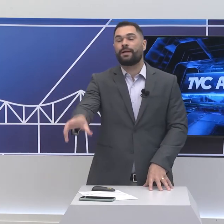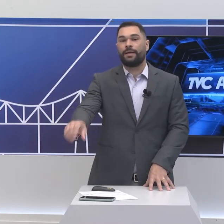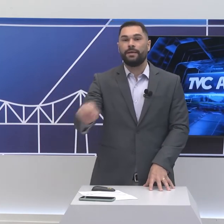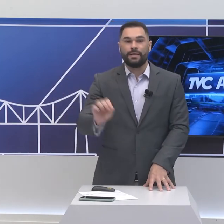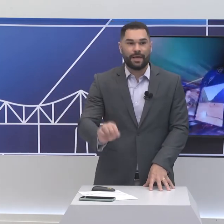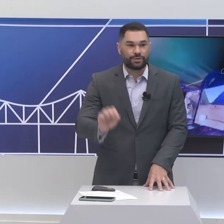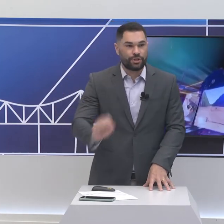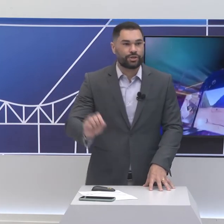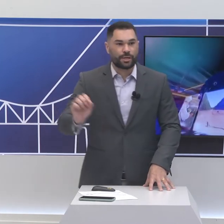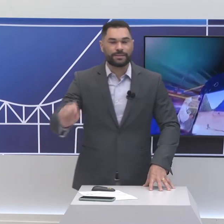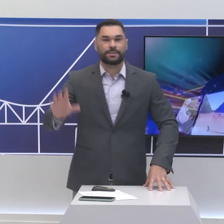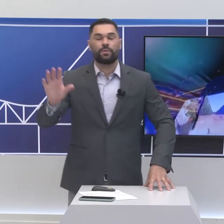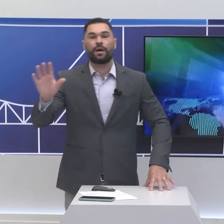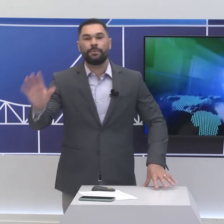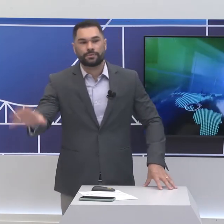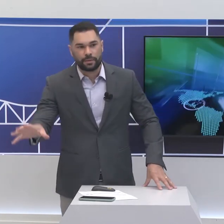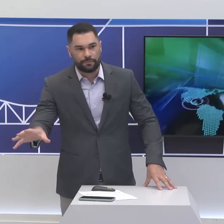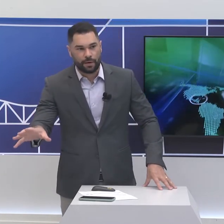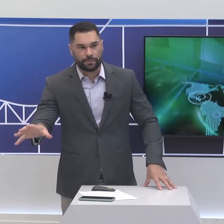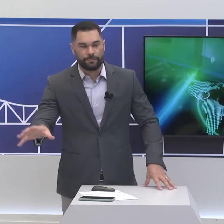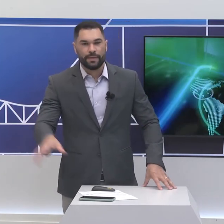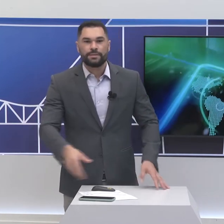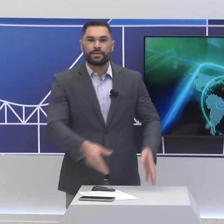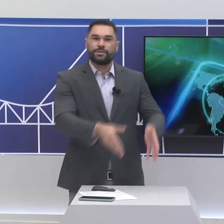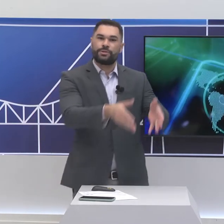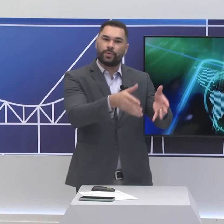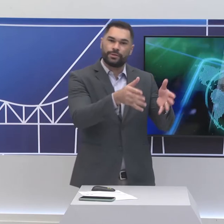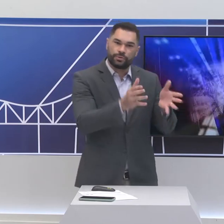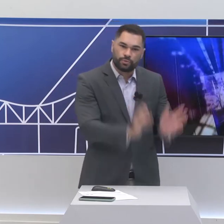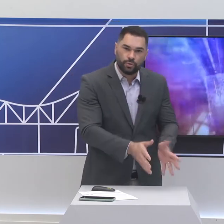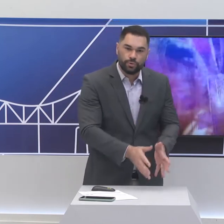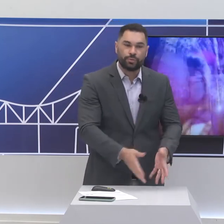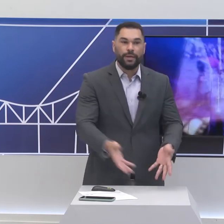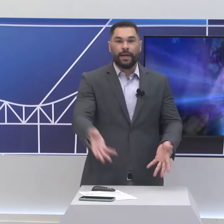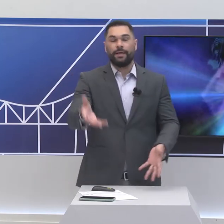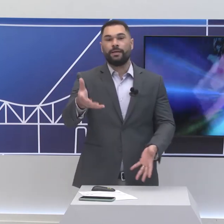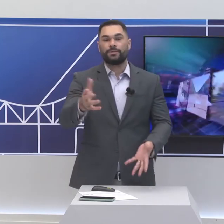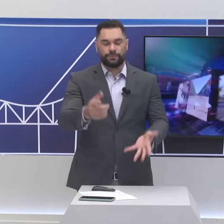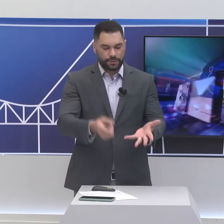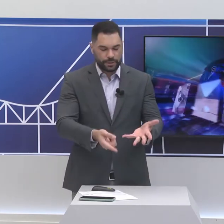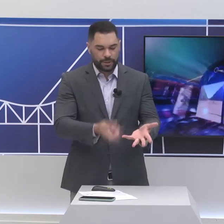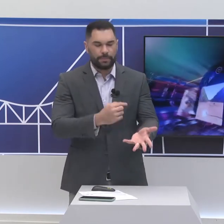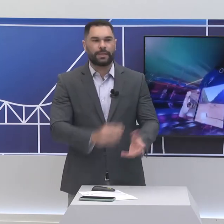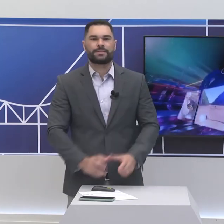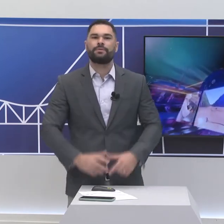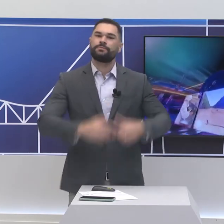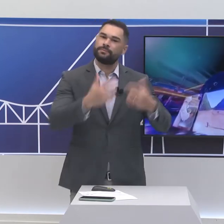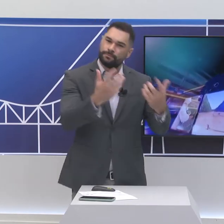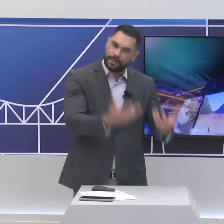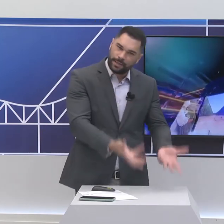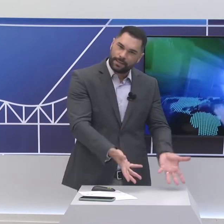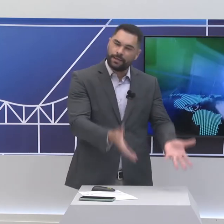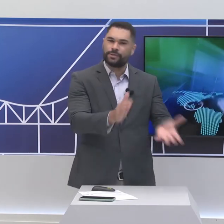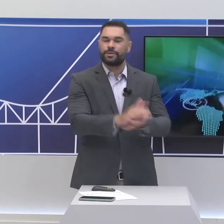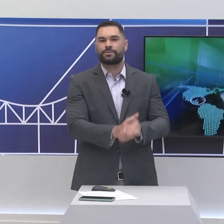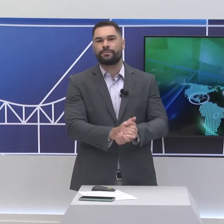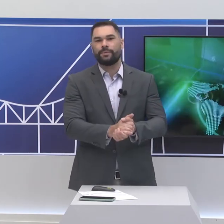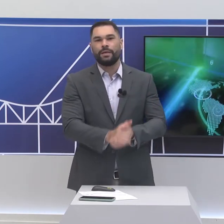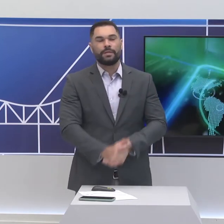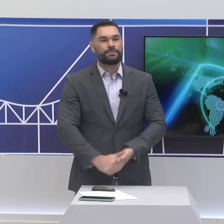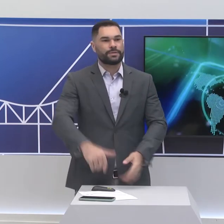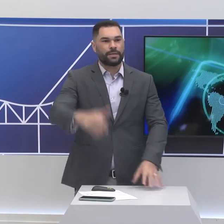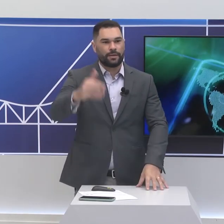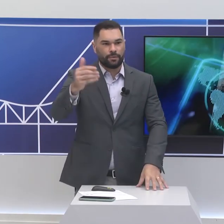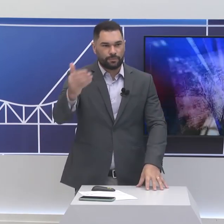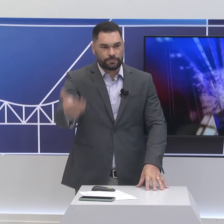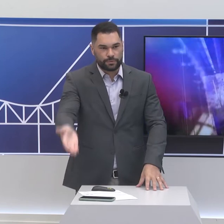também eu sempre falei que a digitalização é um caminho sem volta. Se a gente tem um registro único, em que se você tira a habilitação, vai estar naquele registro.